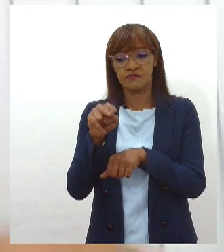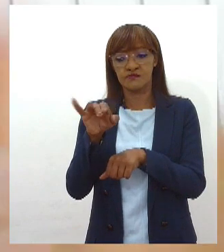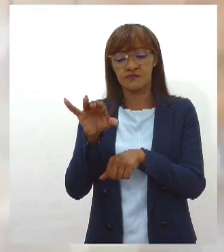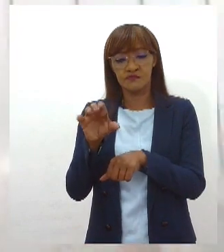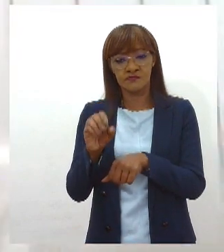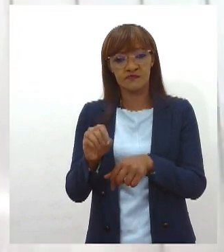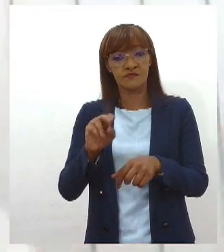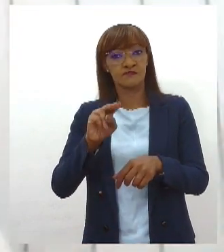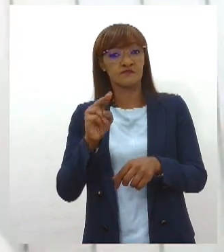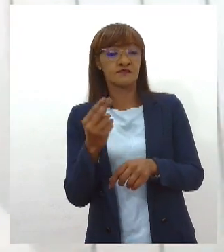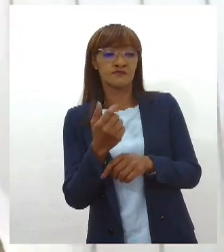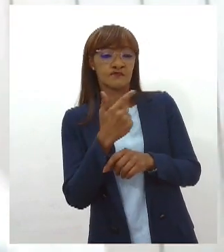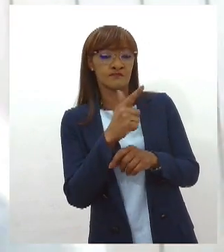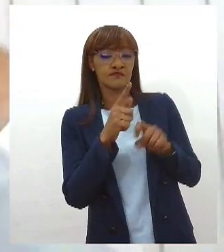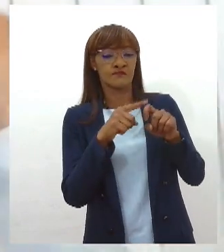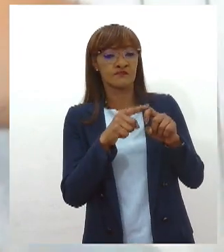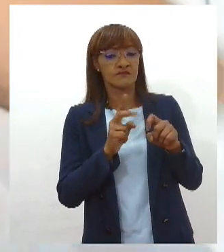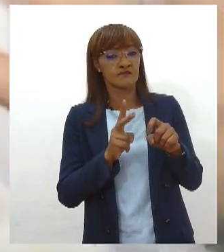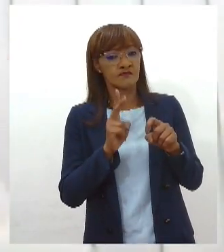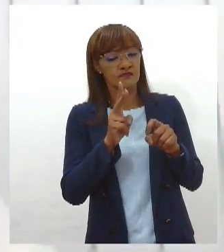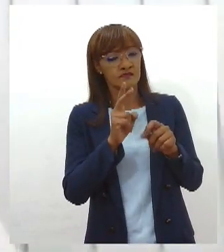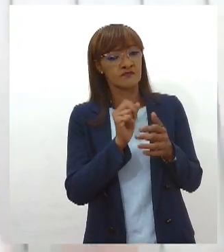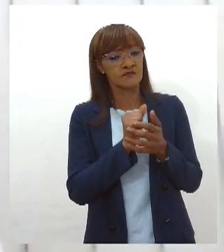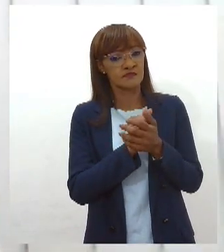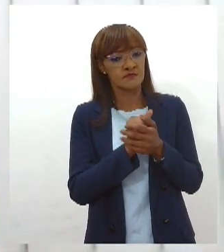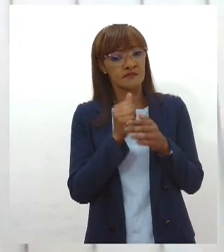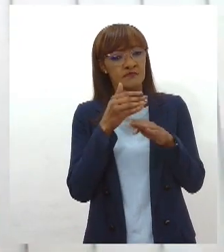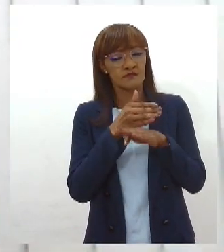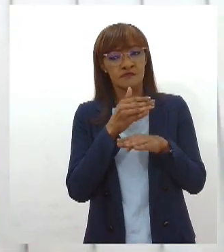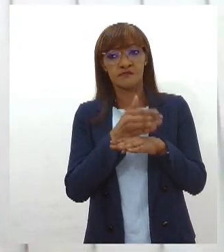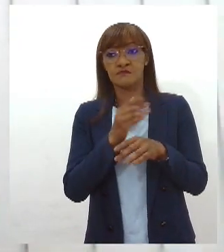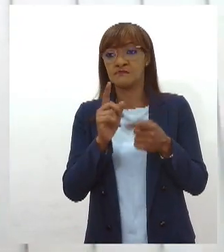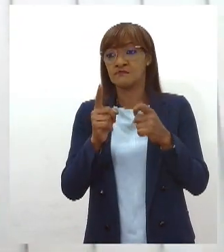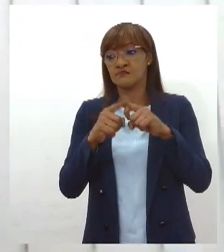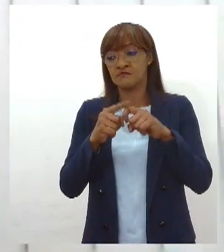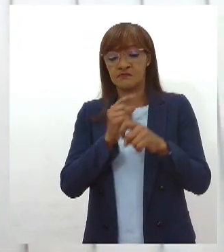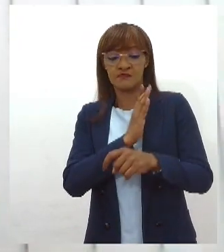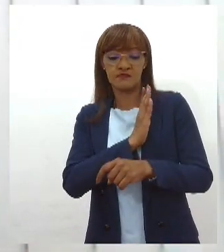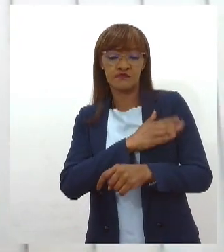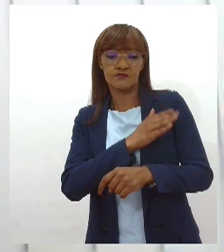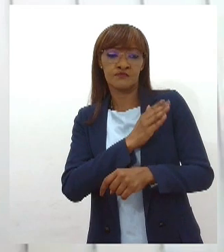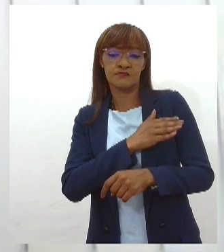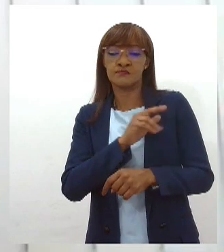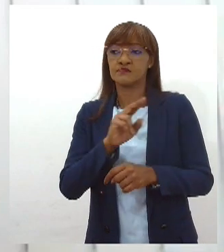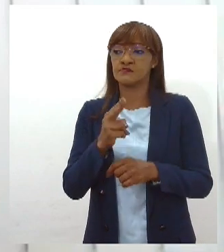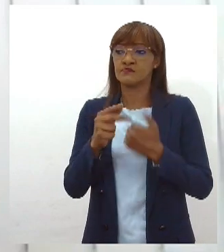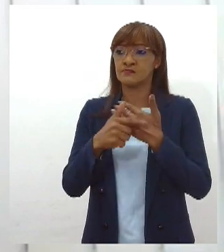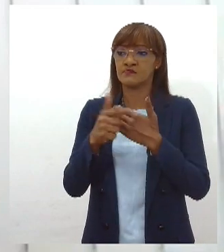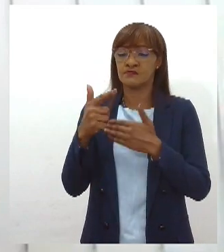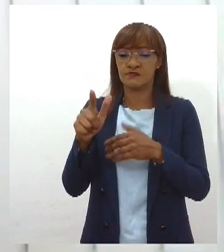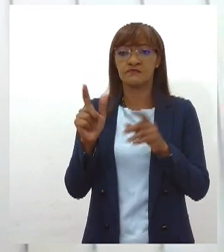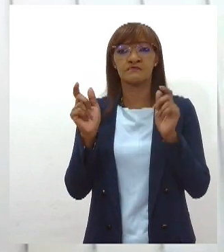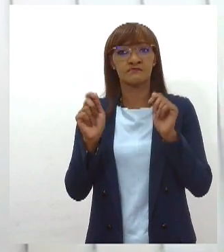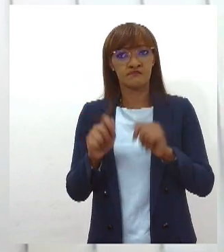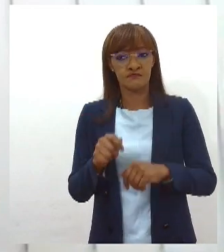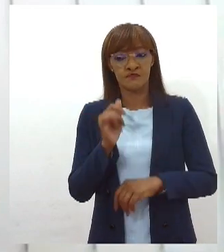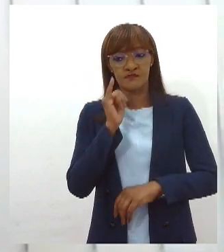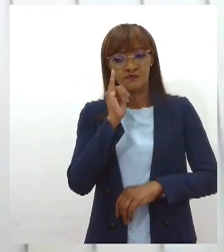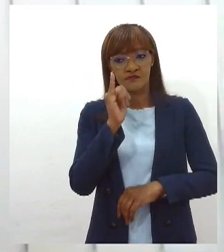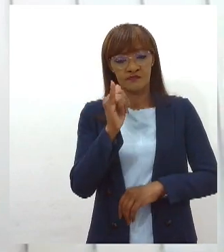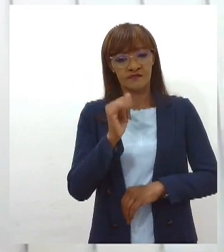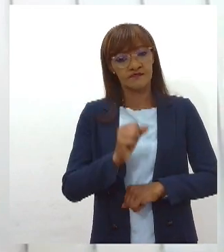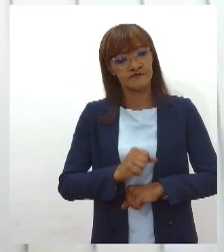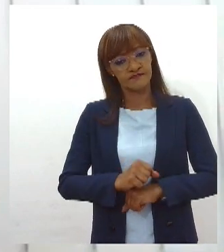acompanhamento, eventualmente se ela faz acompanhamento com cardiologista, com um médico de uma outra área, ela pode relatar esses sintomas e daí